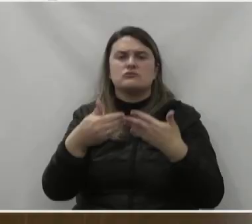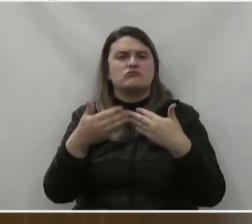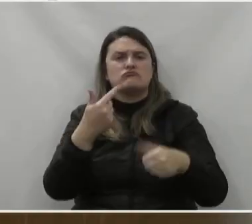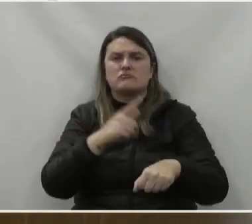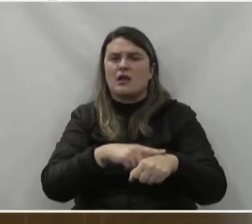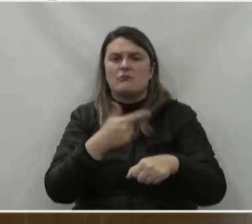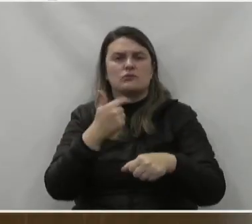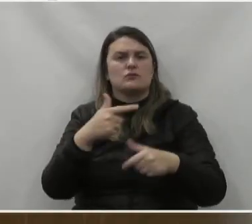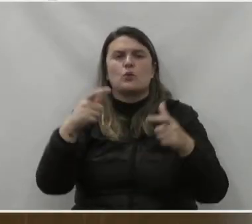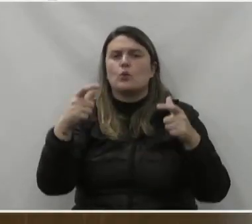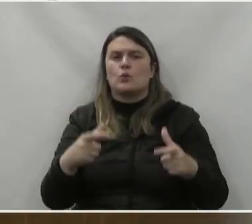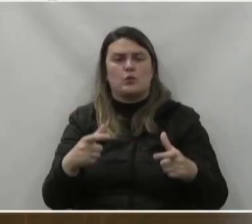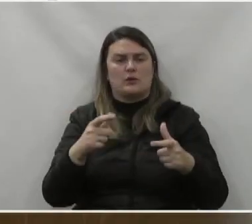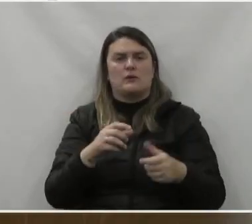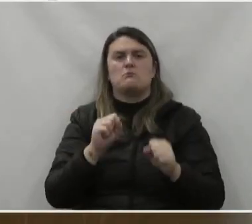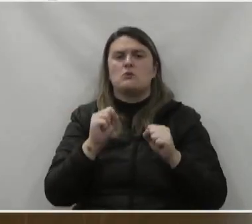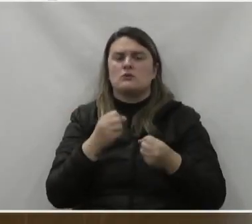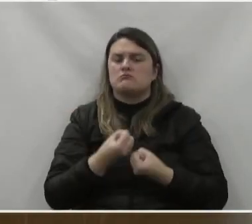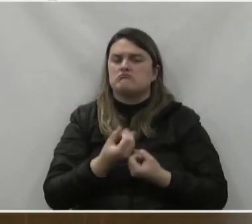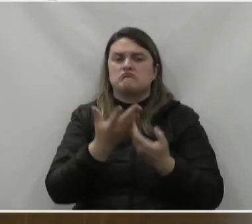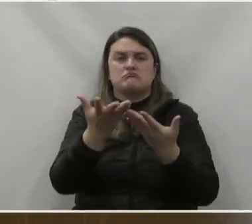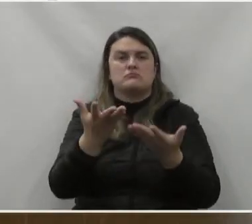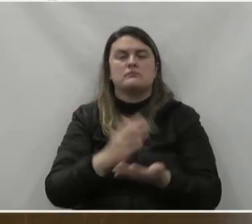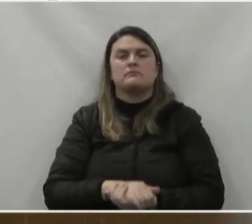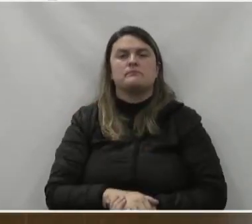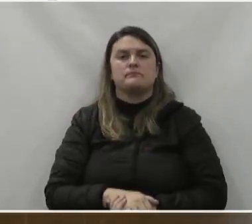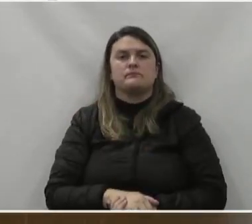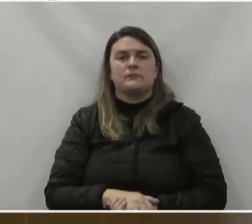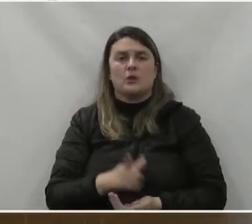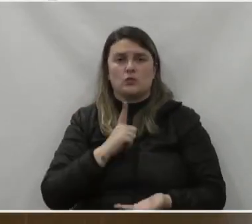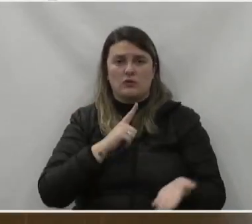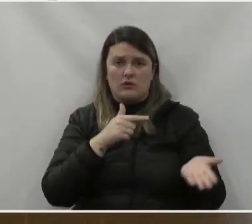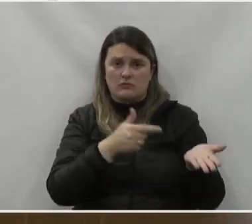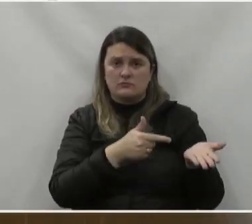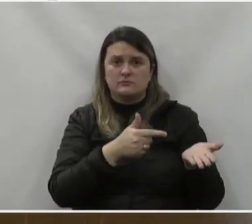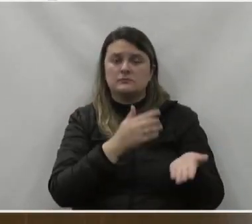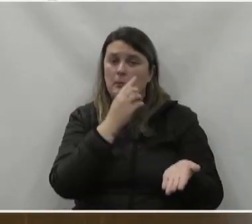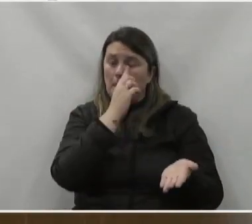hora e muito menos lugar. Eu tenho aqui, ó,